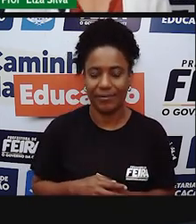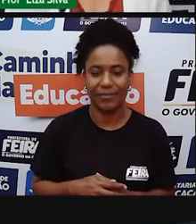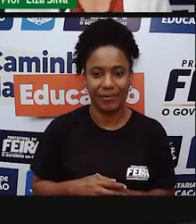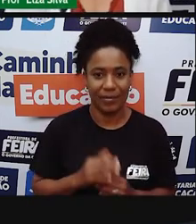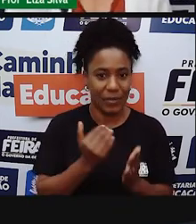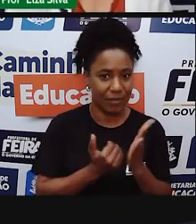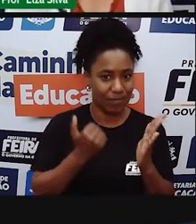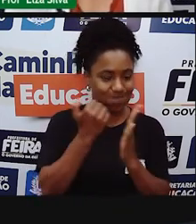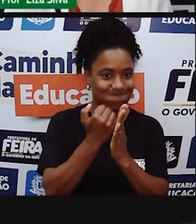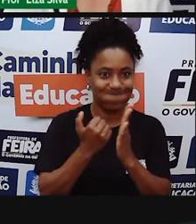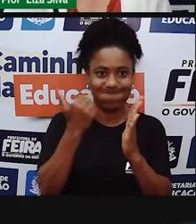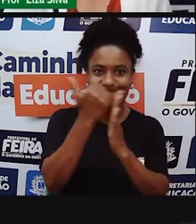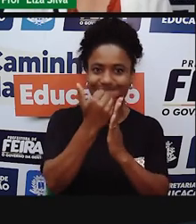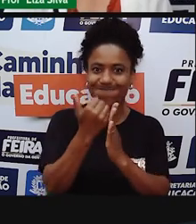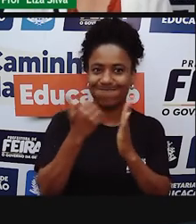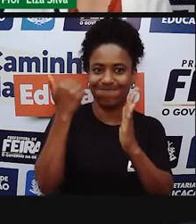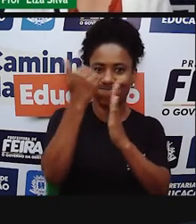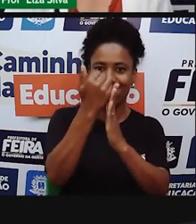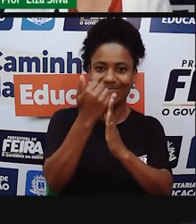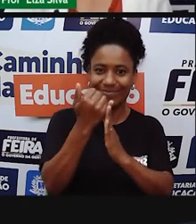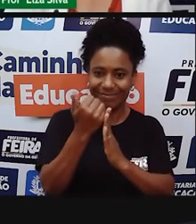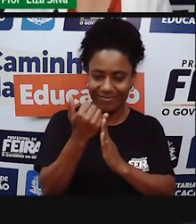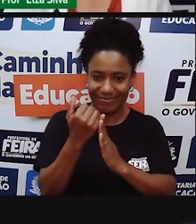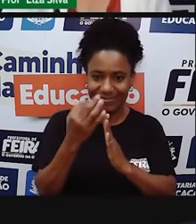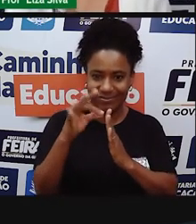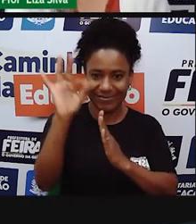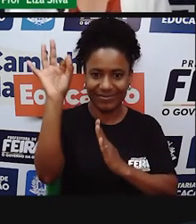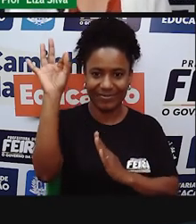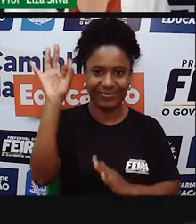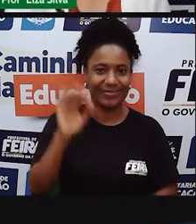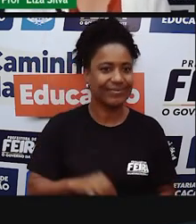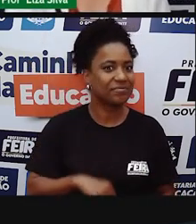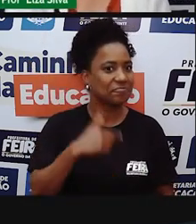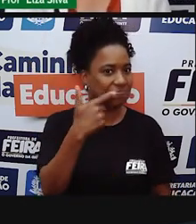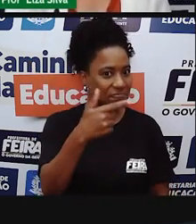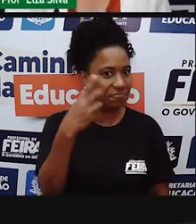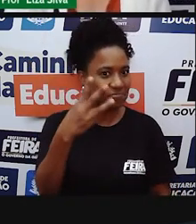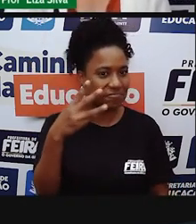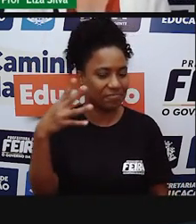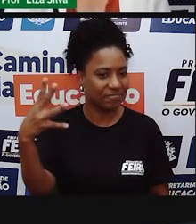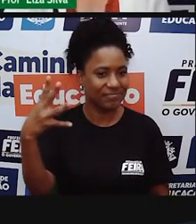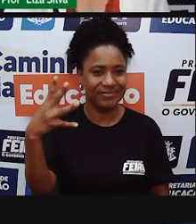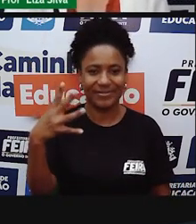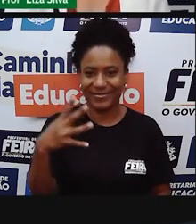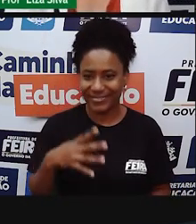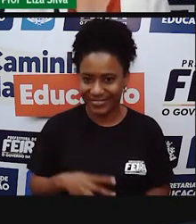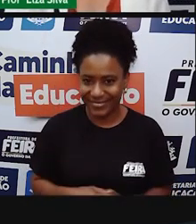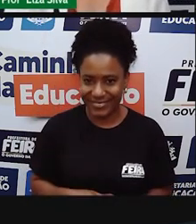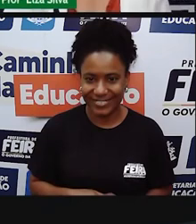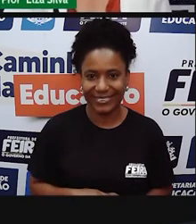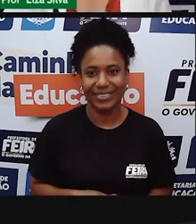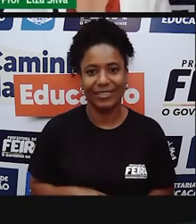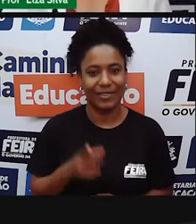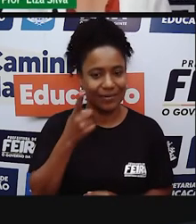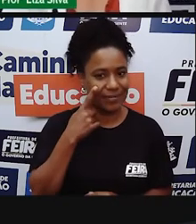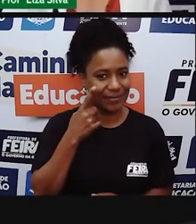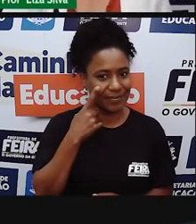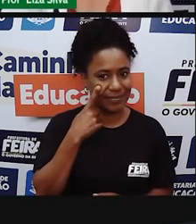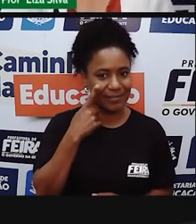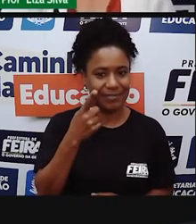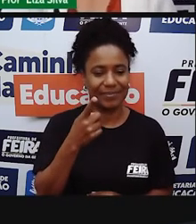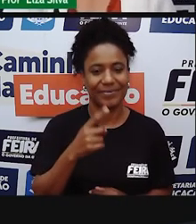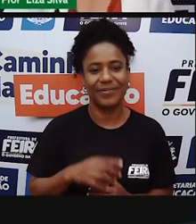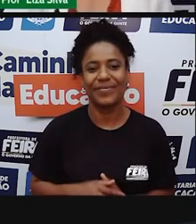Com os bônus. 234. 234 pontos. Question 3. This is